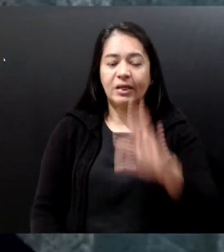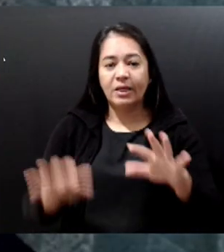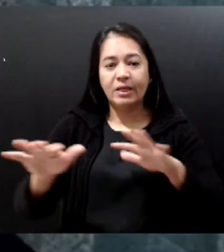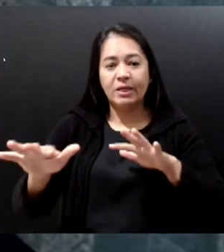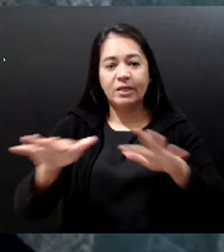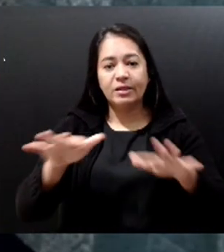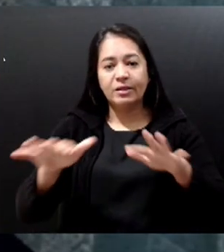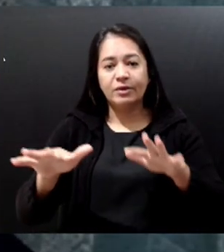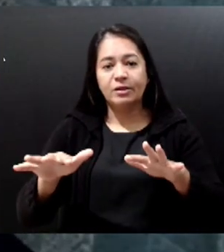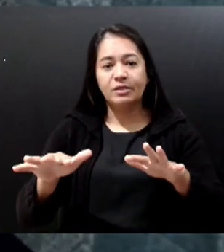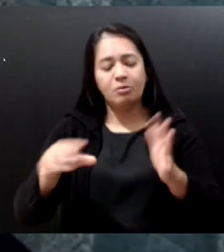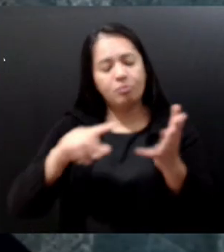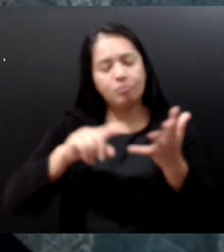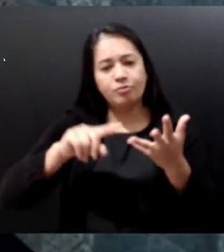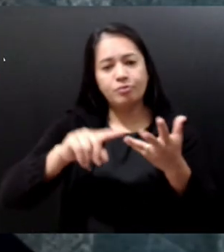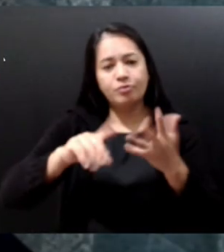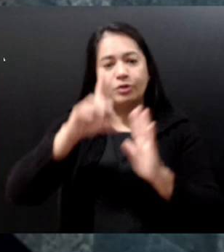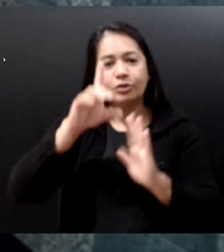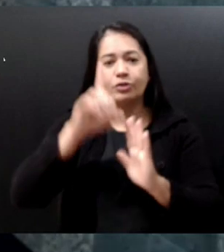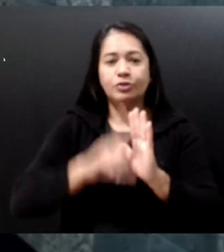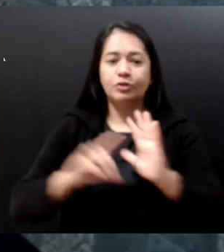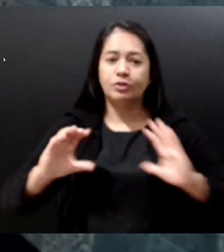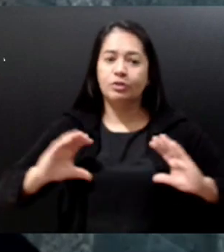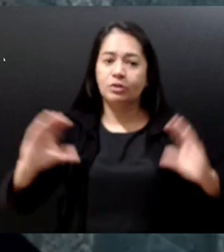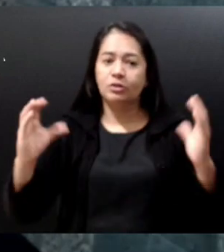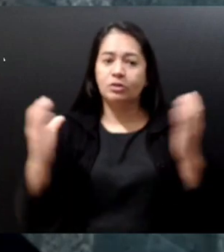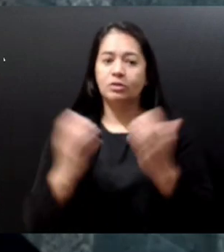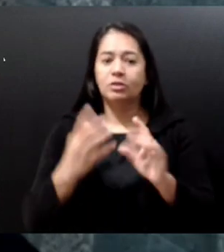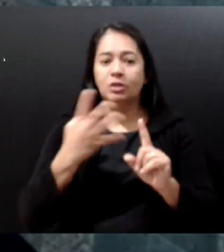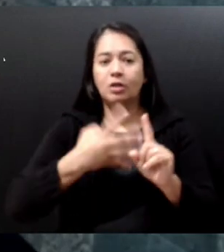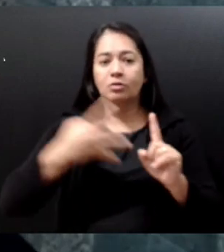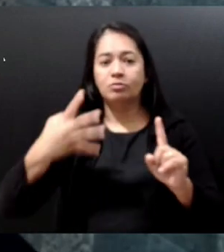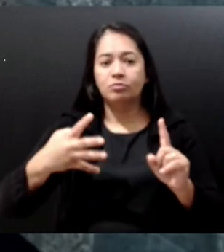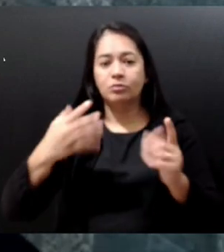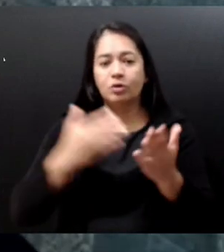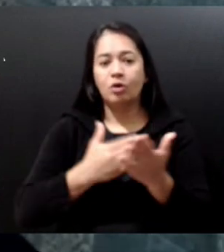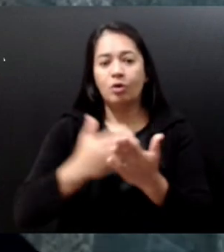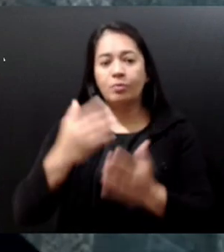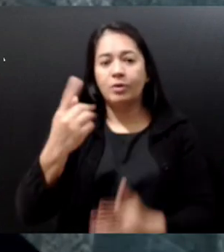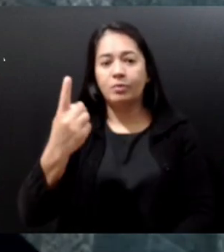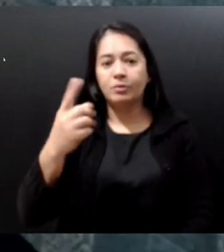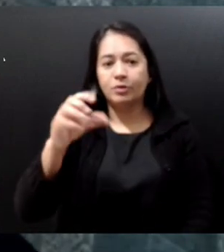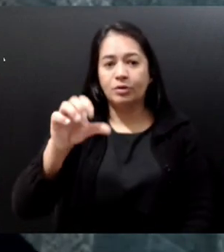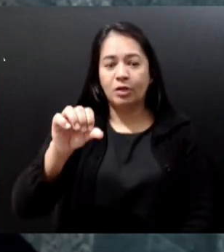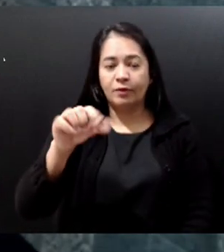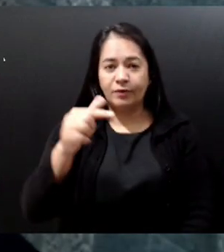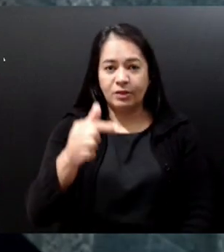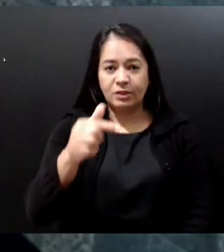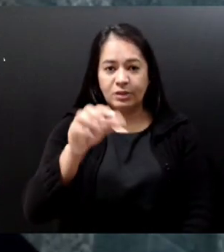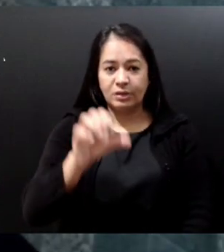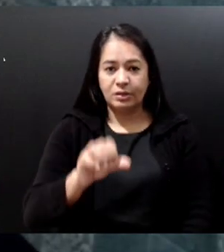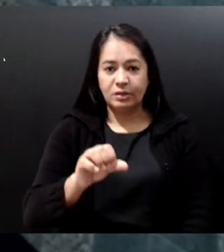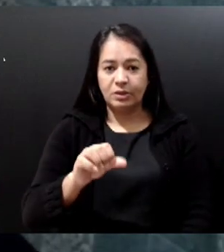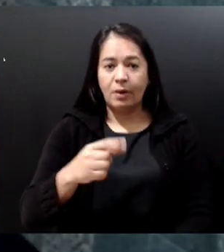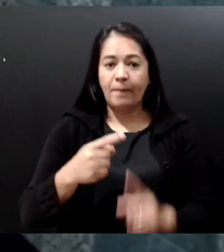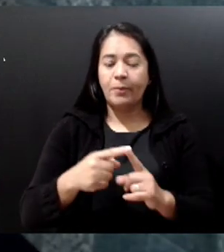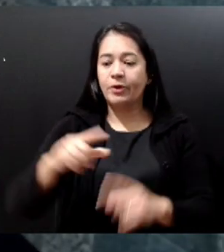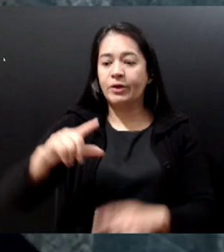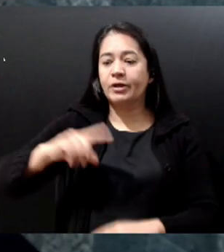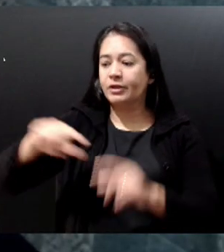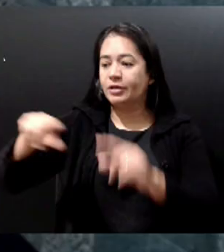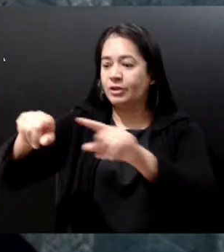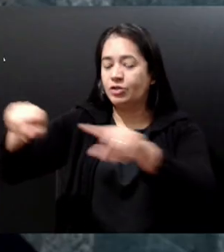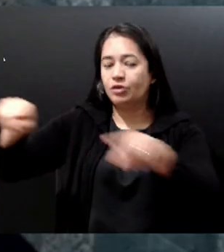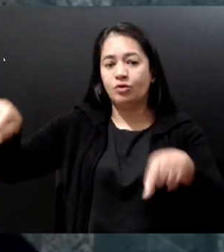LGBT começa em 1979. Tinha uma boate gay em Nova York, onde a polícia tinha várias batidas e batia